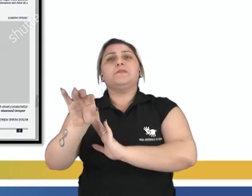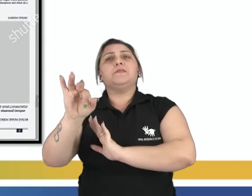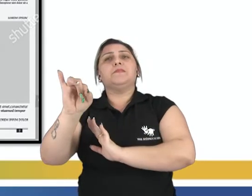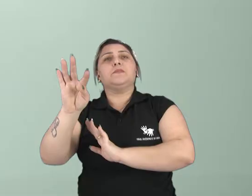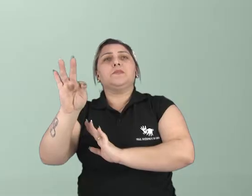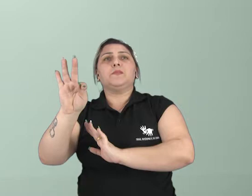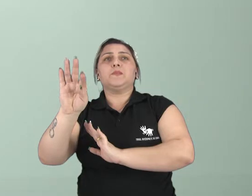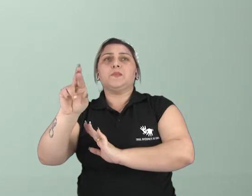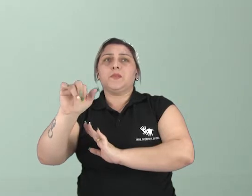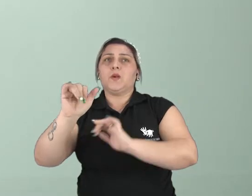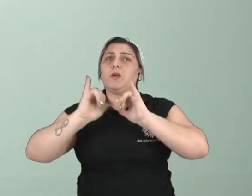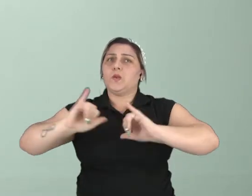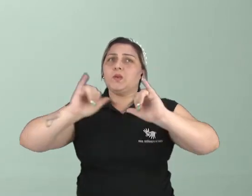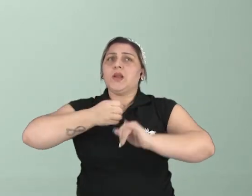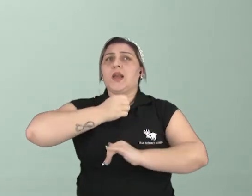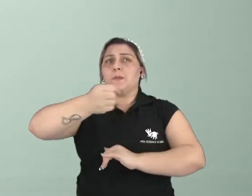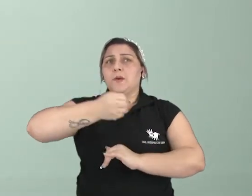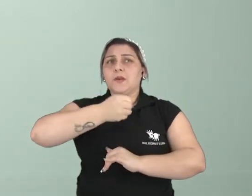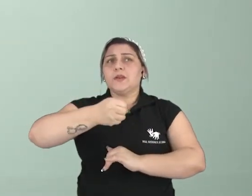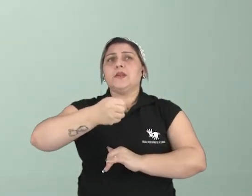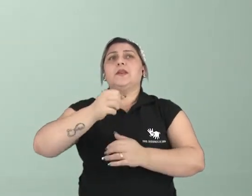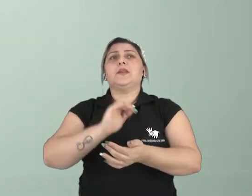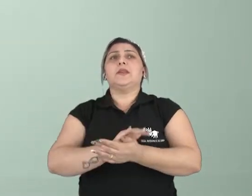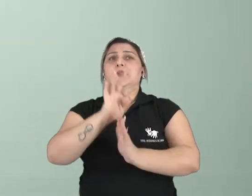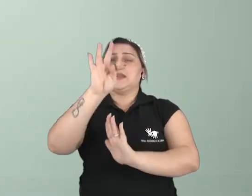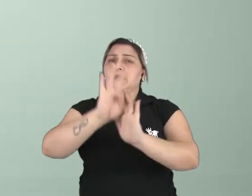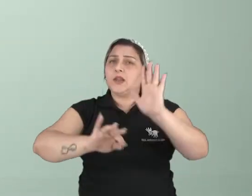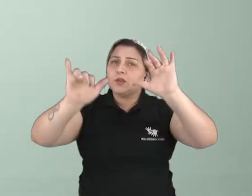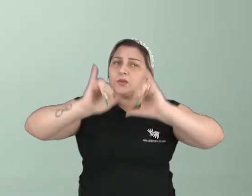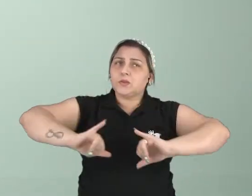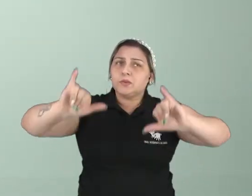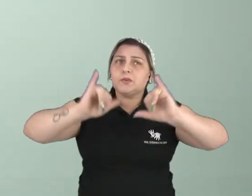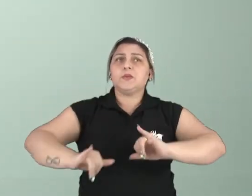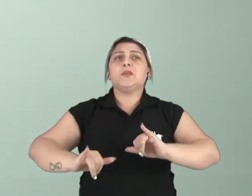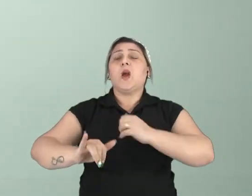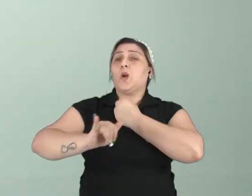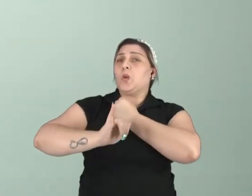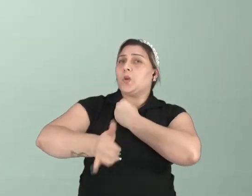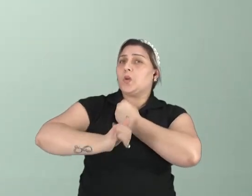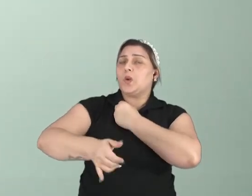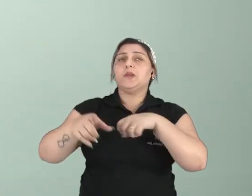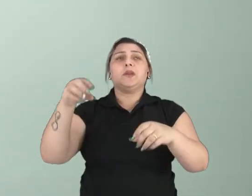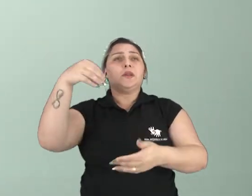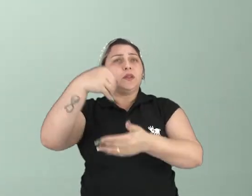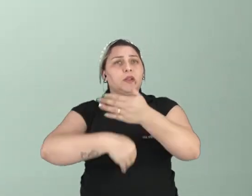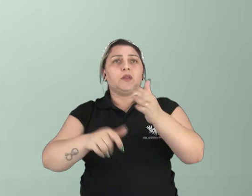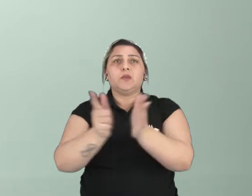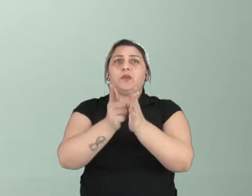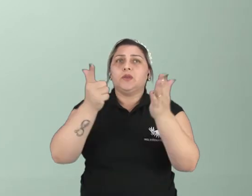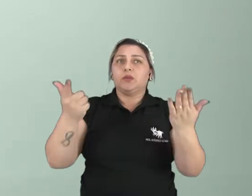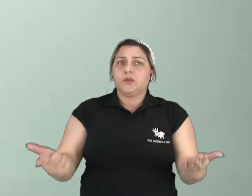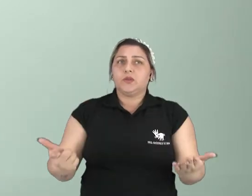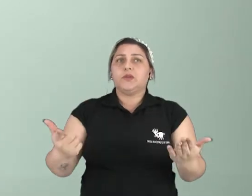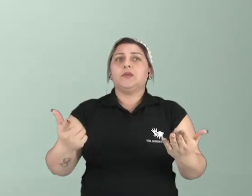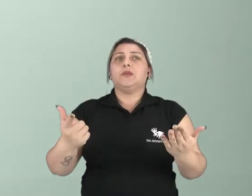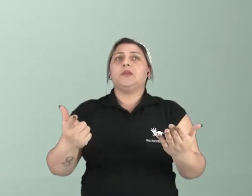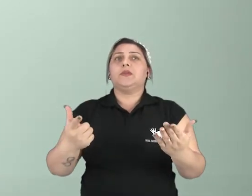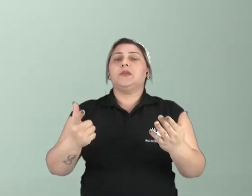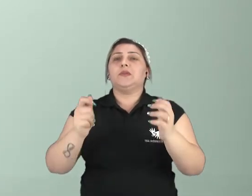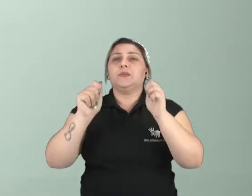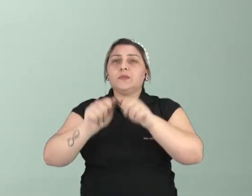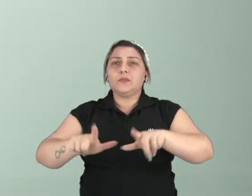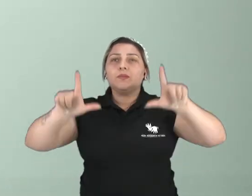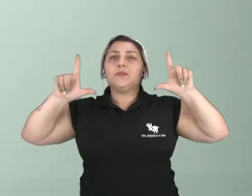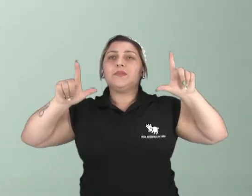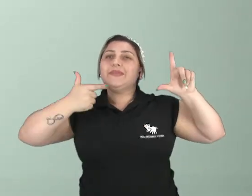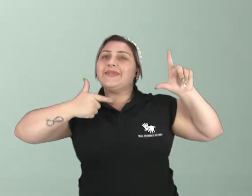editorial, a notícia, reportagem, e até crônicas podem ter dentro do jornal, uma charge, né? Se